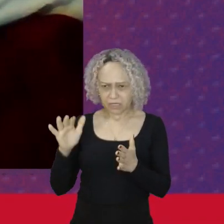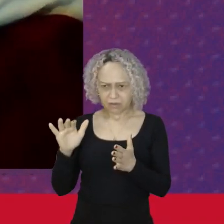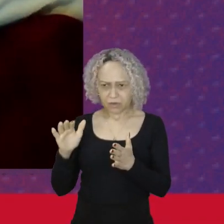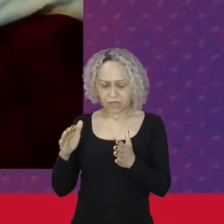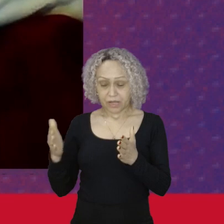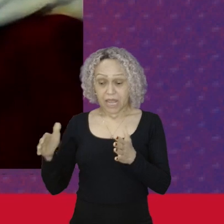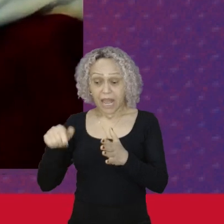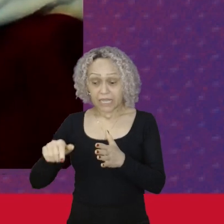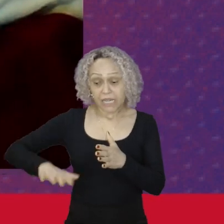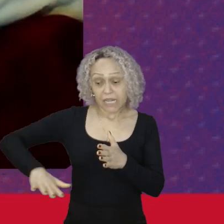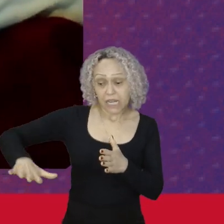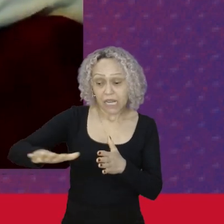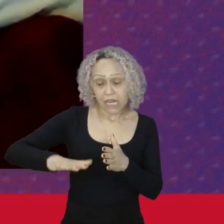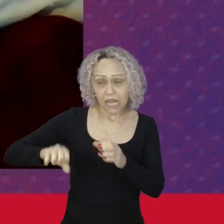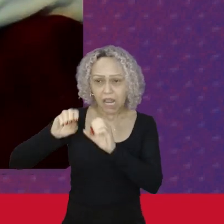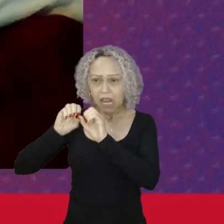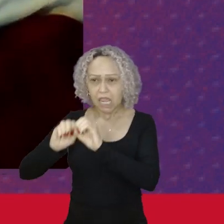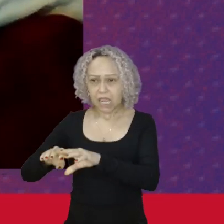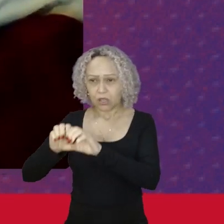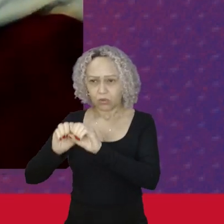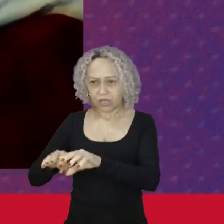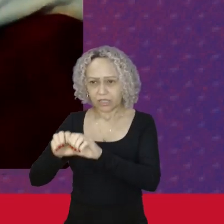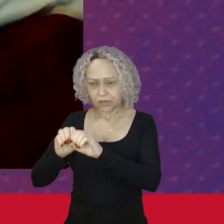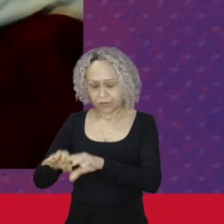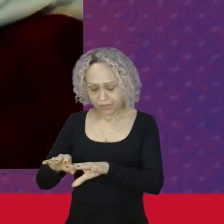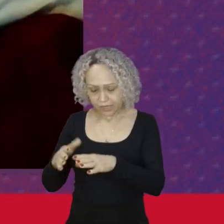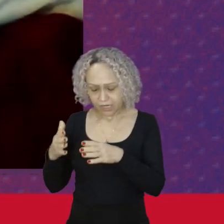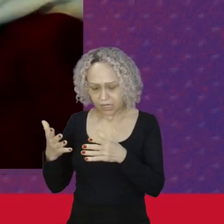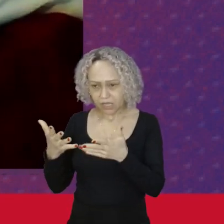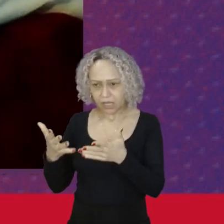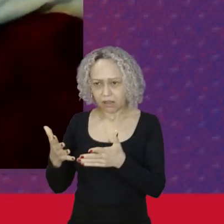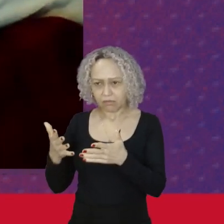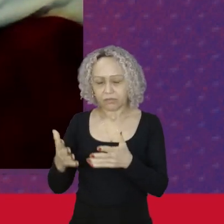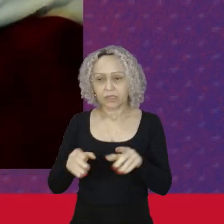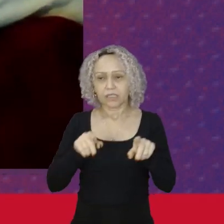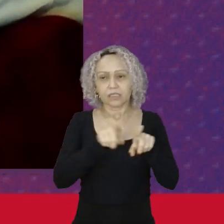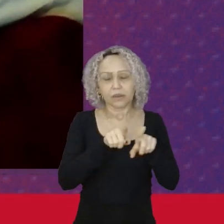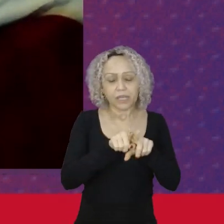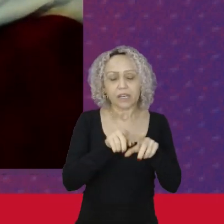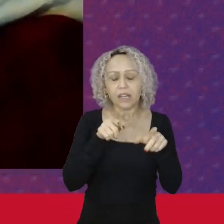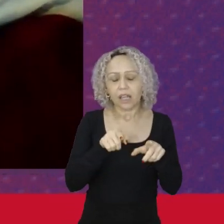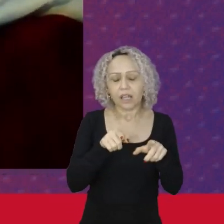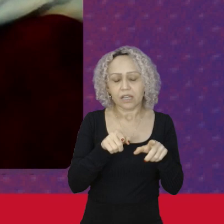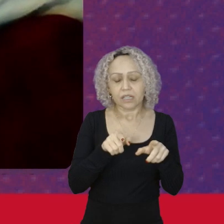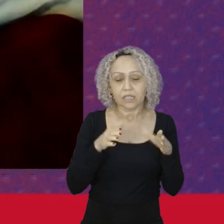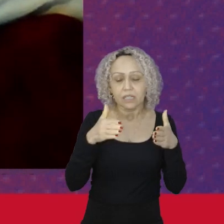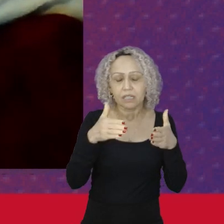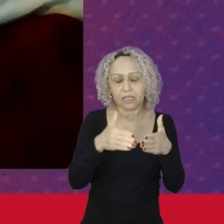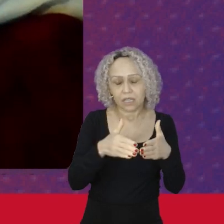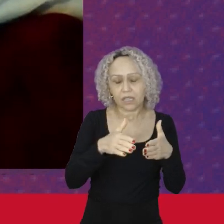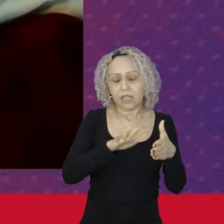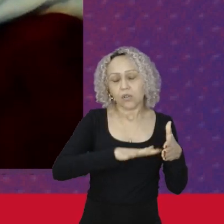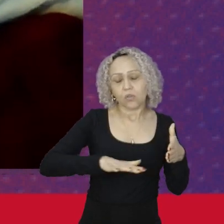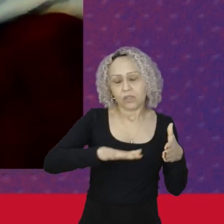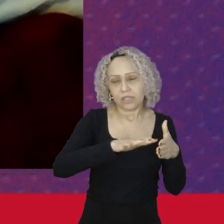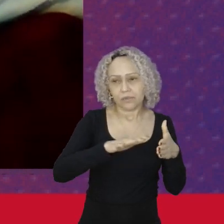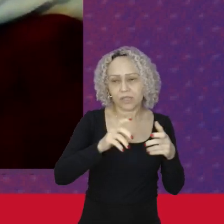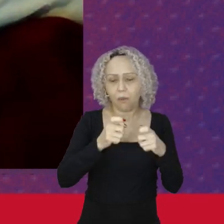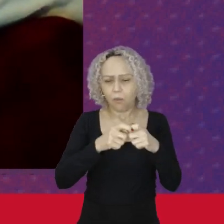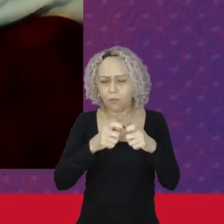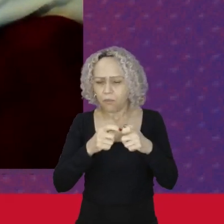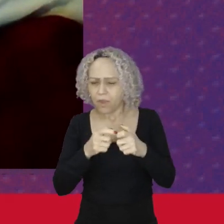médica, educacional e da concepção social. Por que a deficiência seria um fenômeno